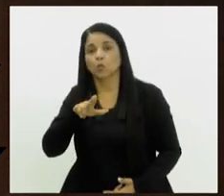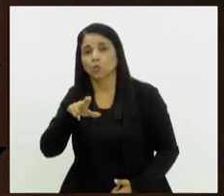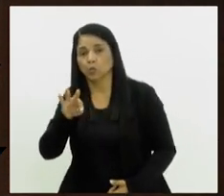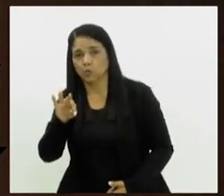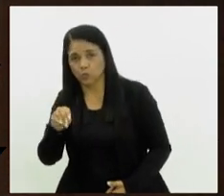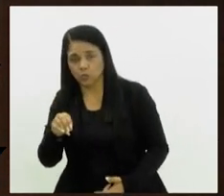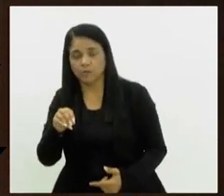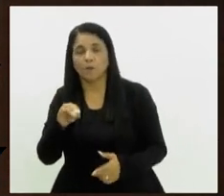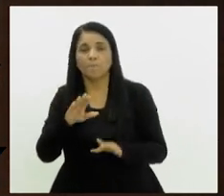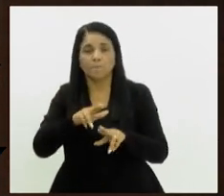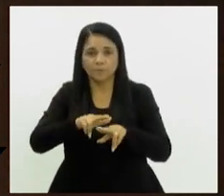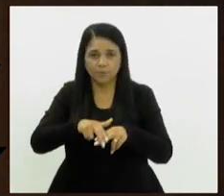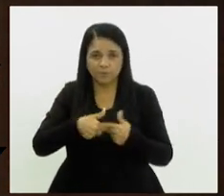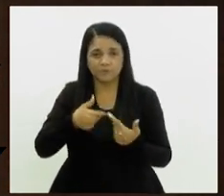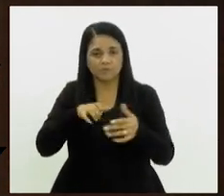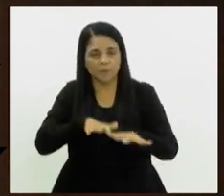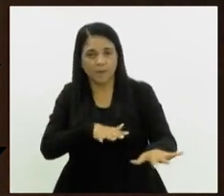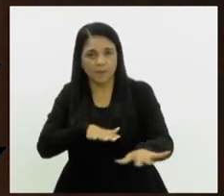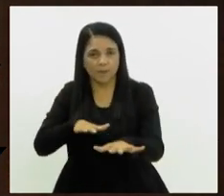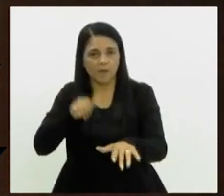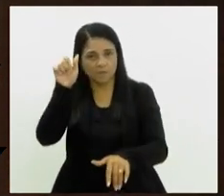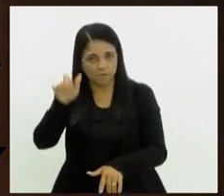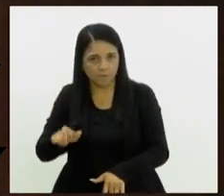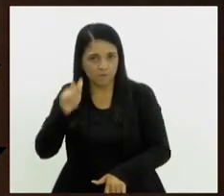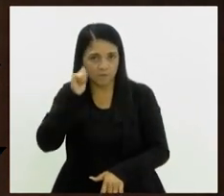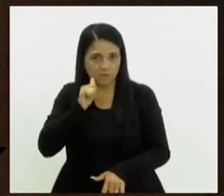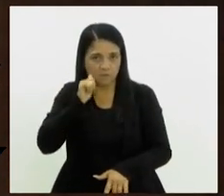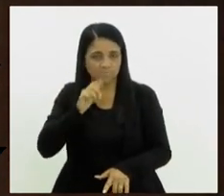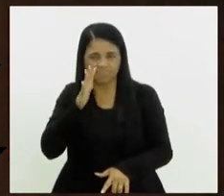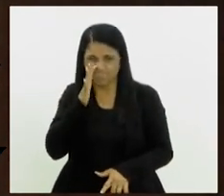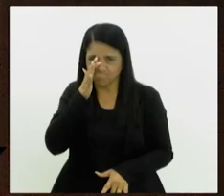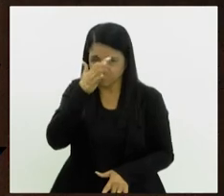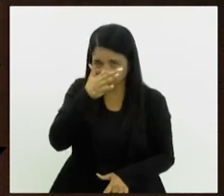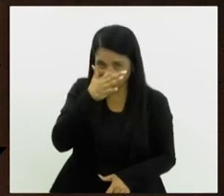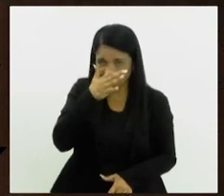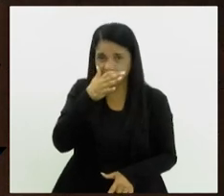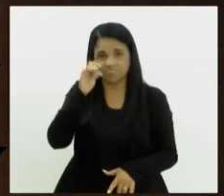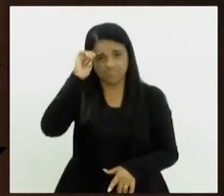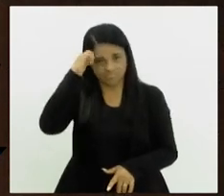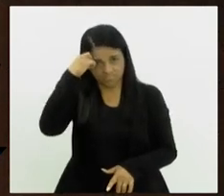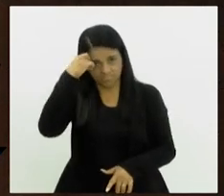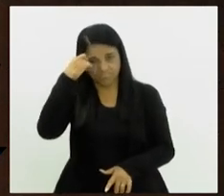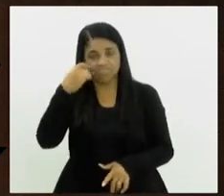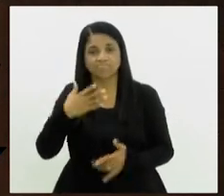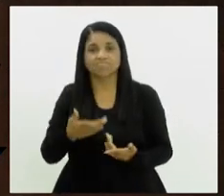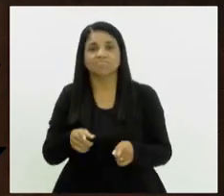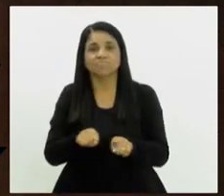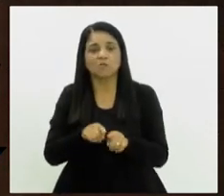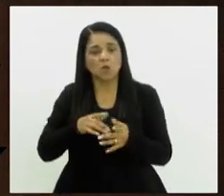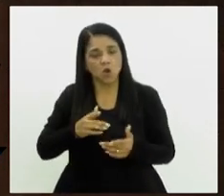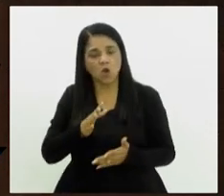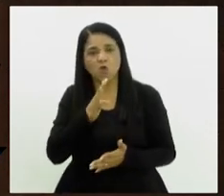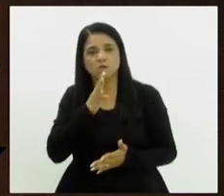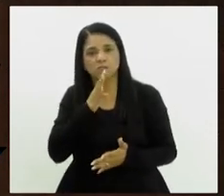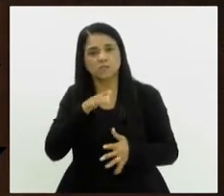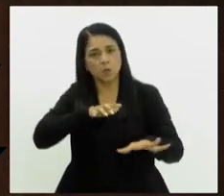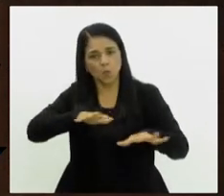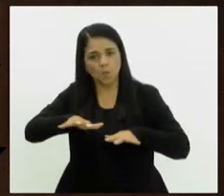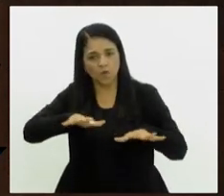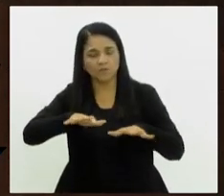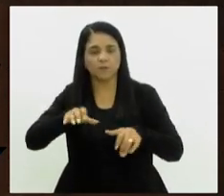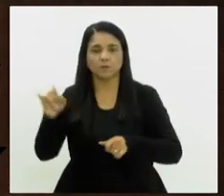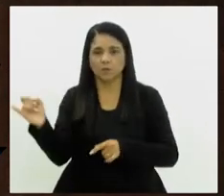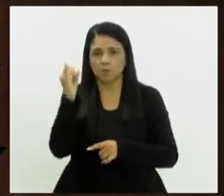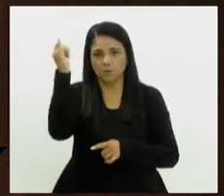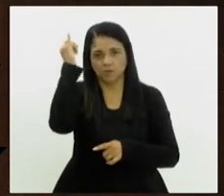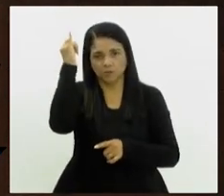isso que a Marcha das Mulheres Negras resiste e agora caminha para ser finalmente reconhecida como um movimento